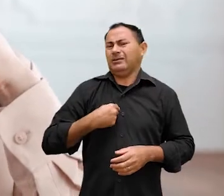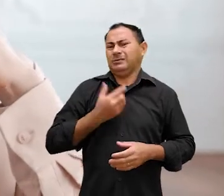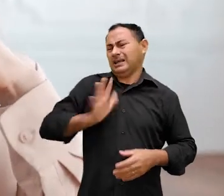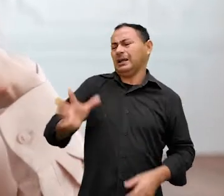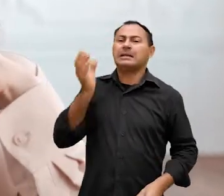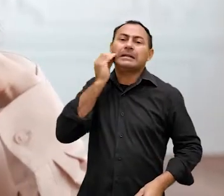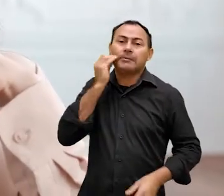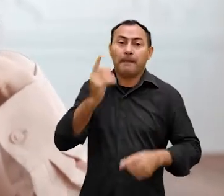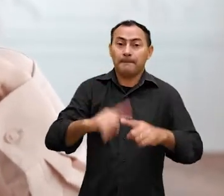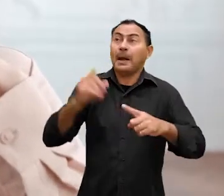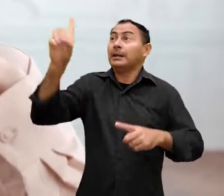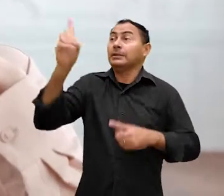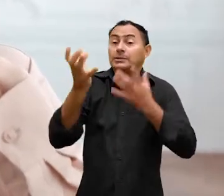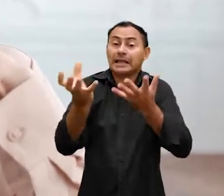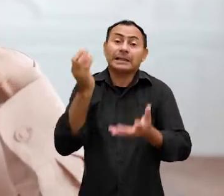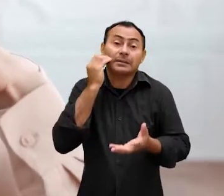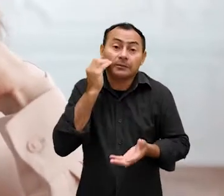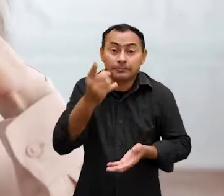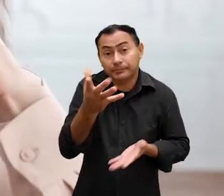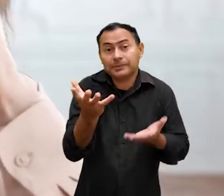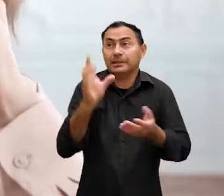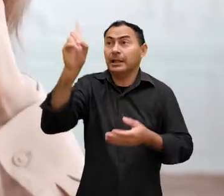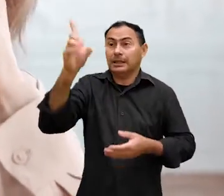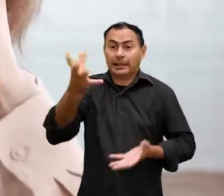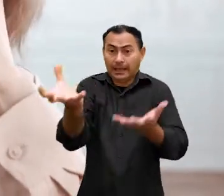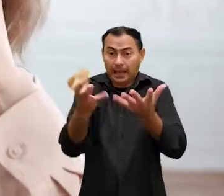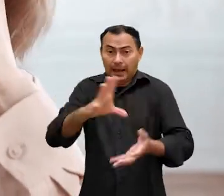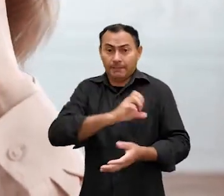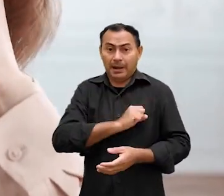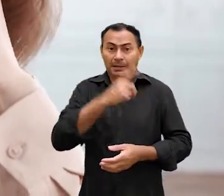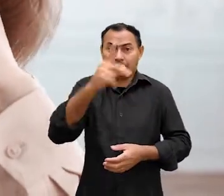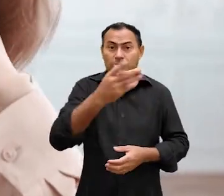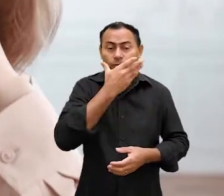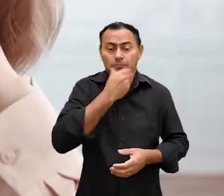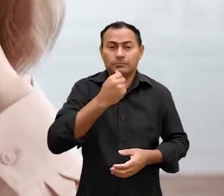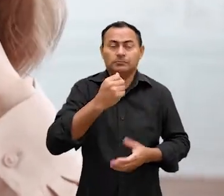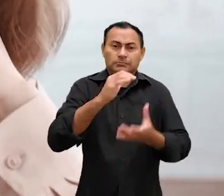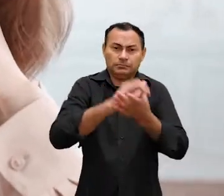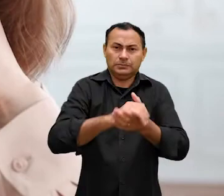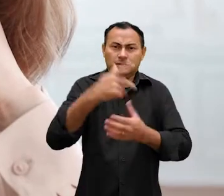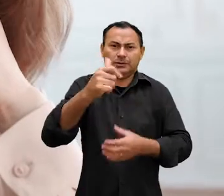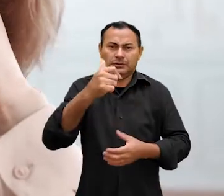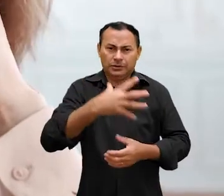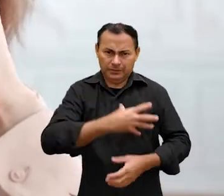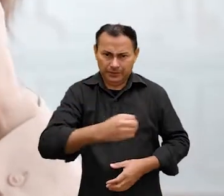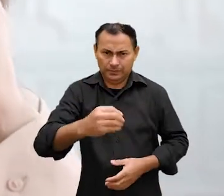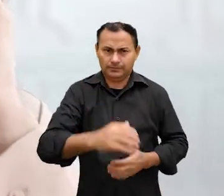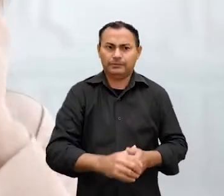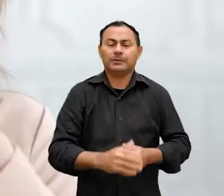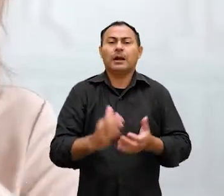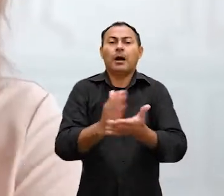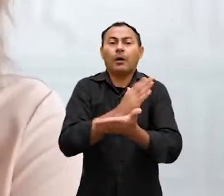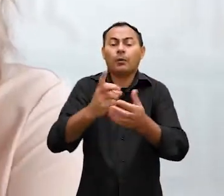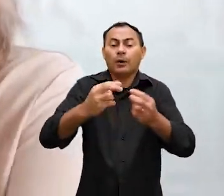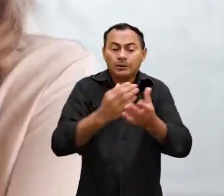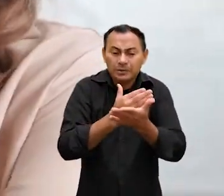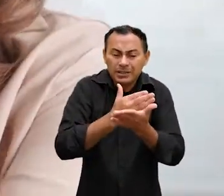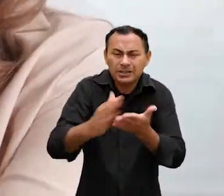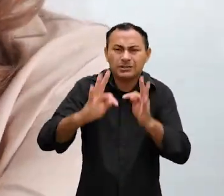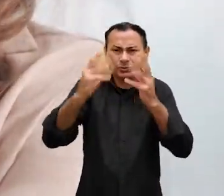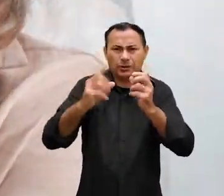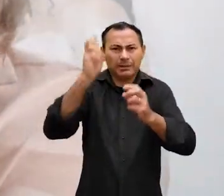tentar, mas Deus quer. É assim que Ele quer amar seu cônjuge e seus filhos. Vamos voltar a alguns pontos do início de